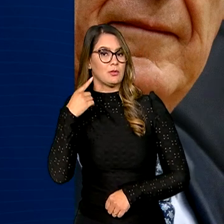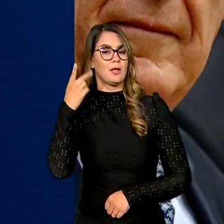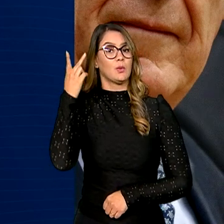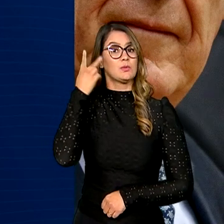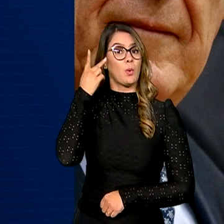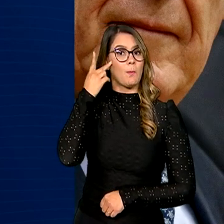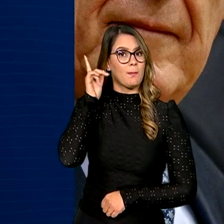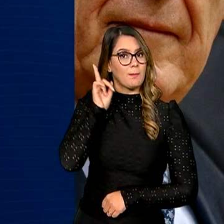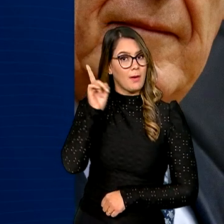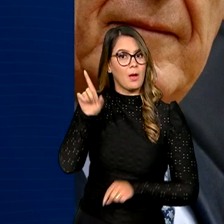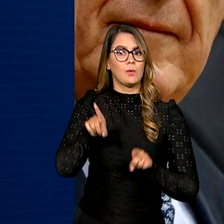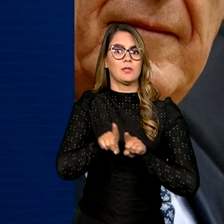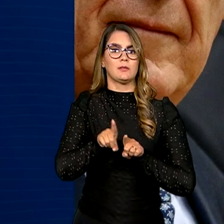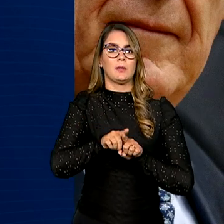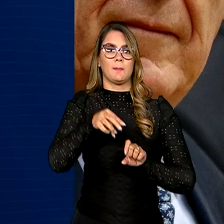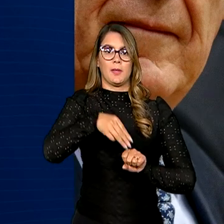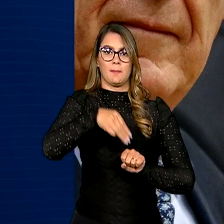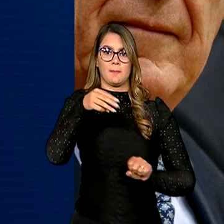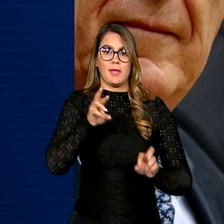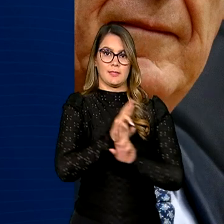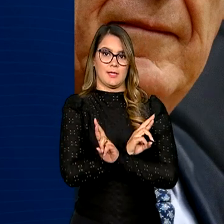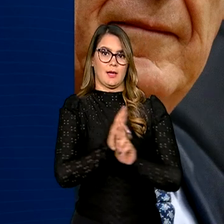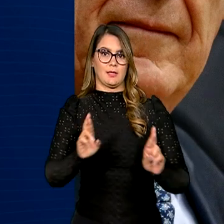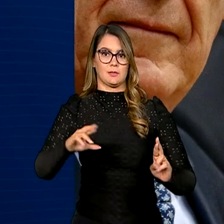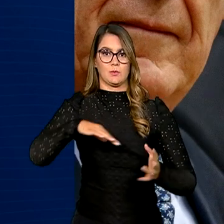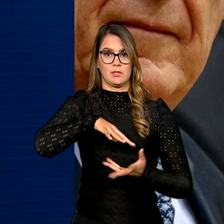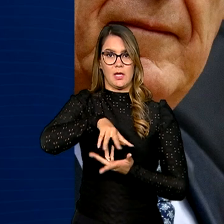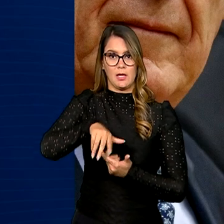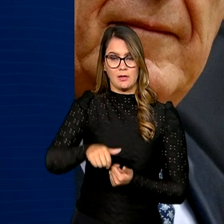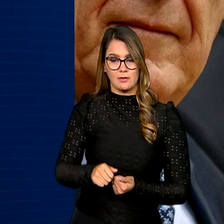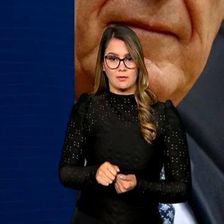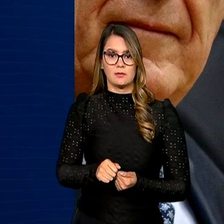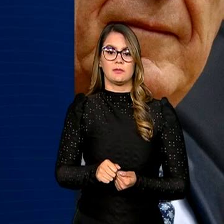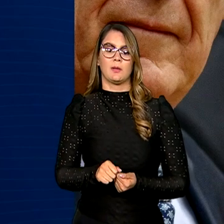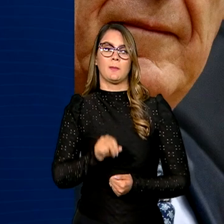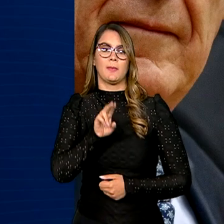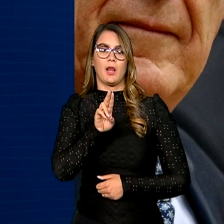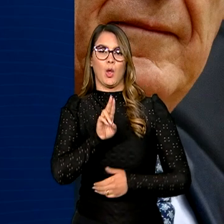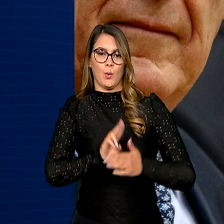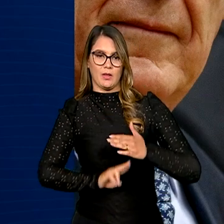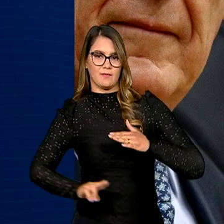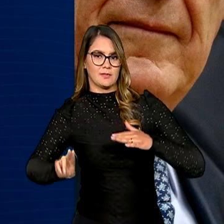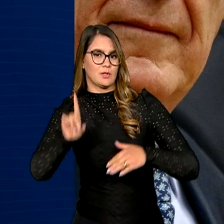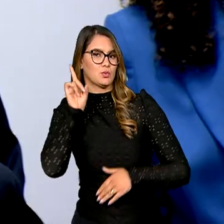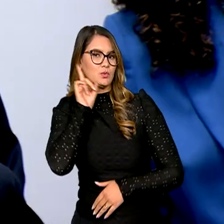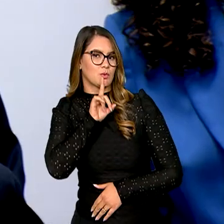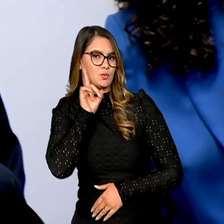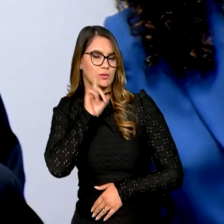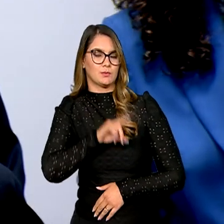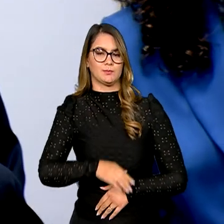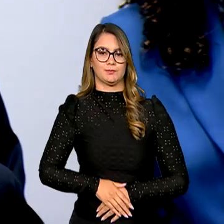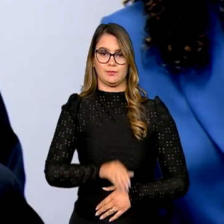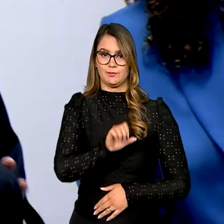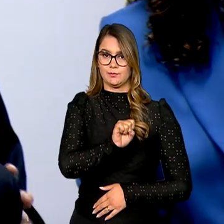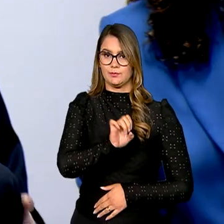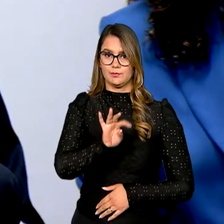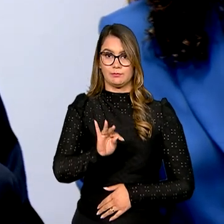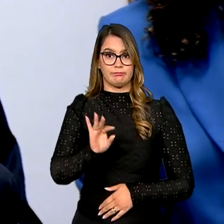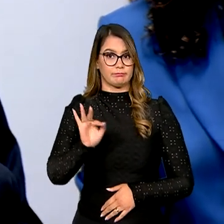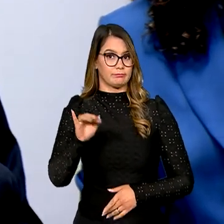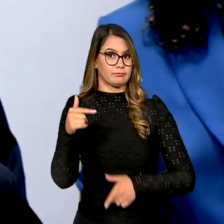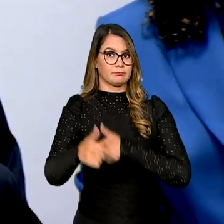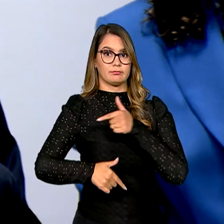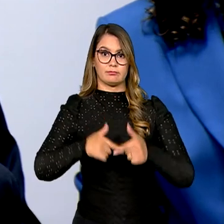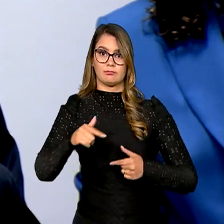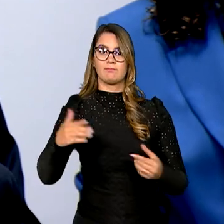Paulo, além de mestre em Relações Internacionais pela Tufts University nos Estados Unidos. No STF, atuou